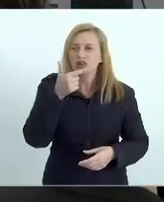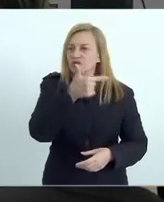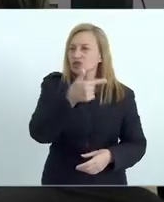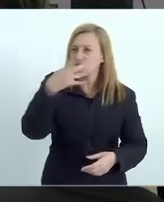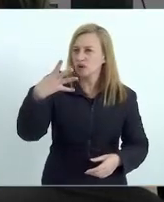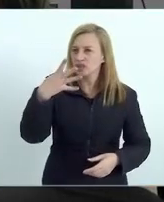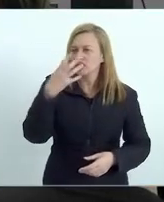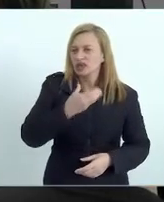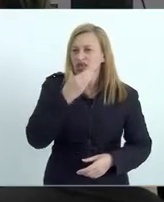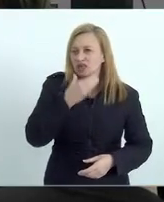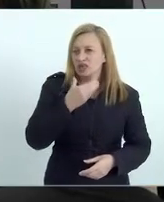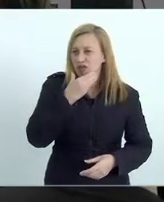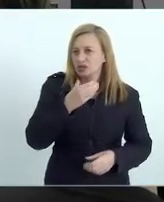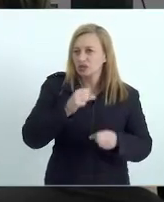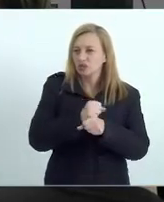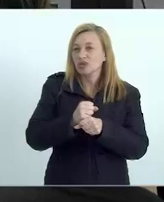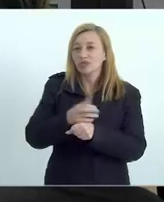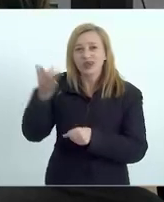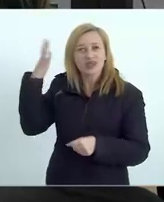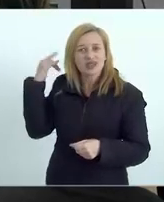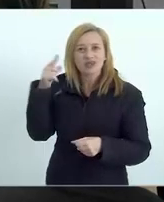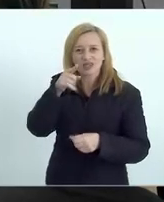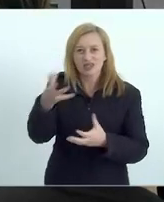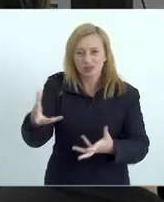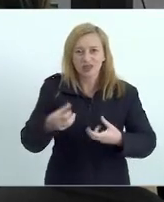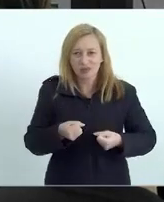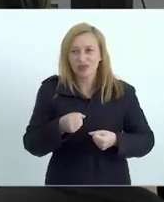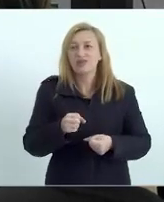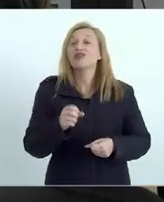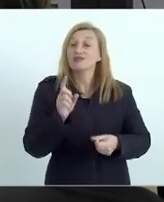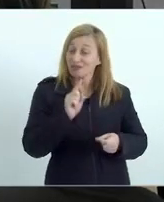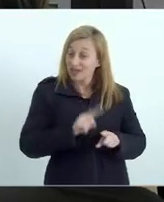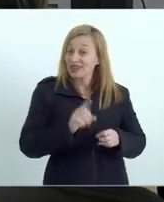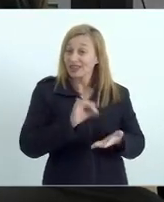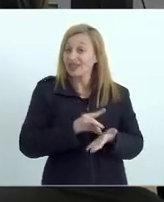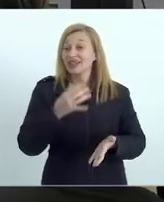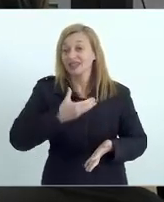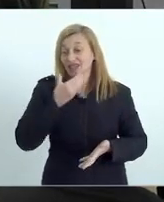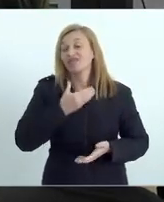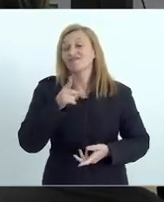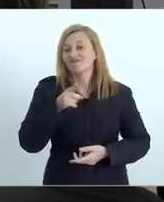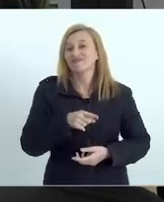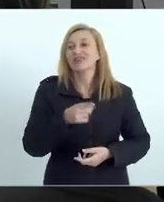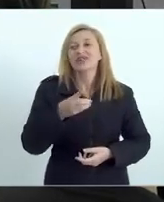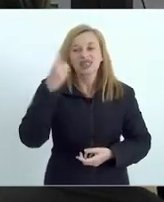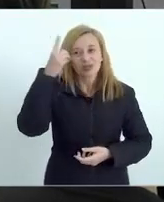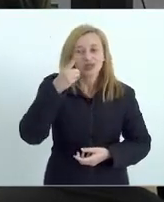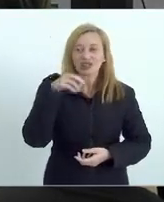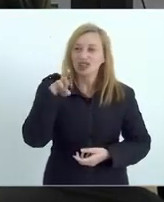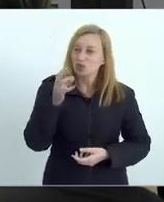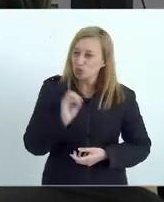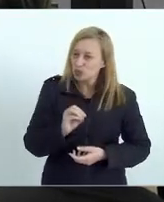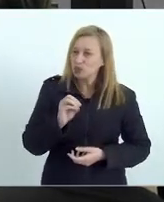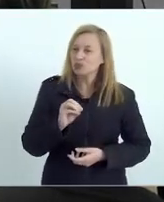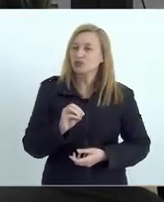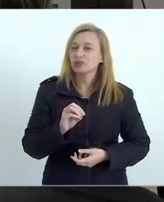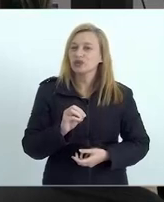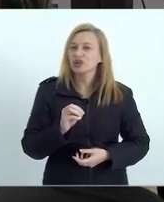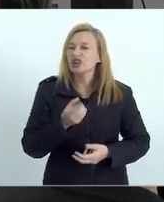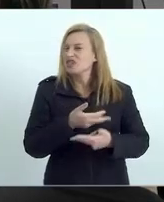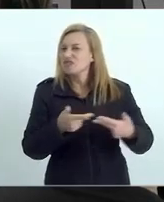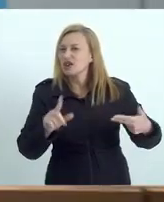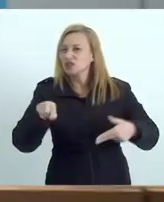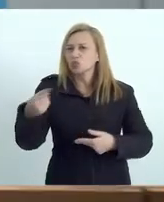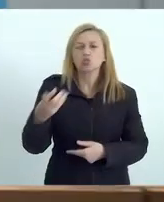do ano passado Natal s&m recebeu natal se pode dizer de Natal Deputado Bruno dauaire e